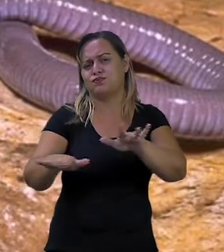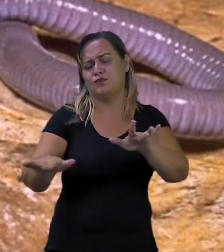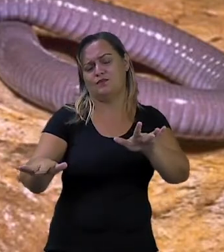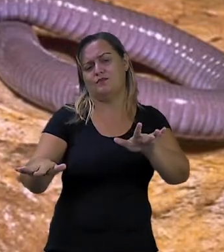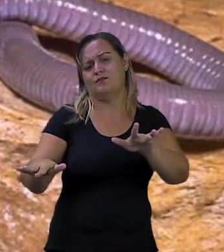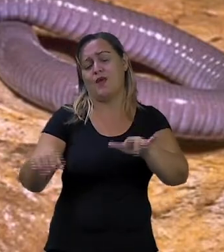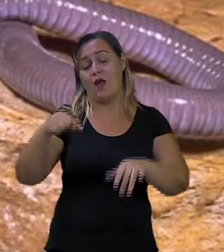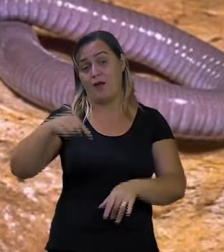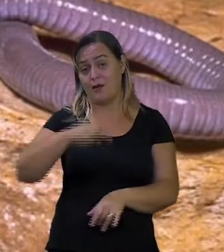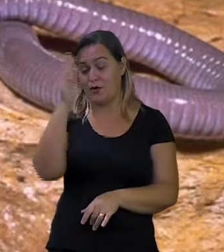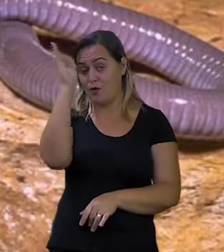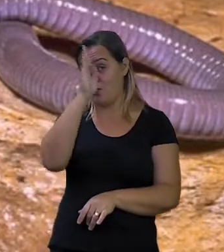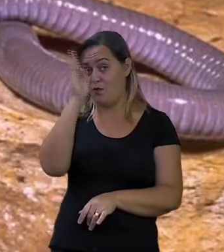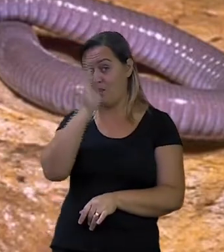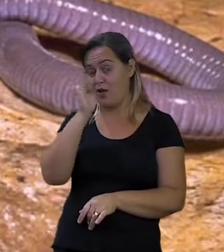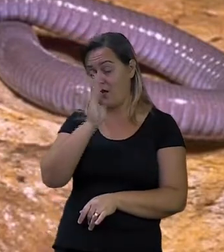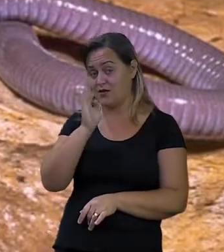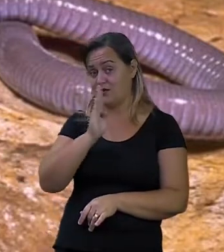são atualmente